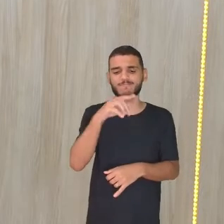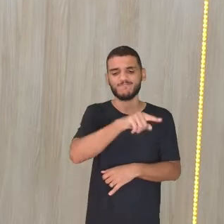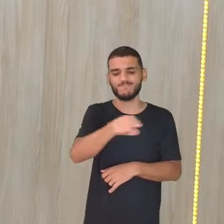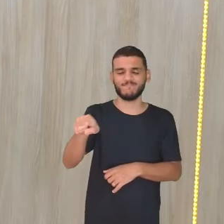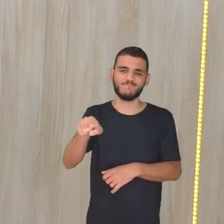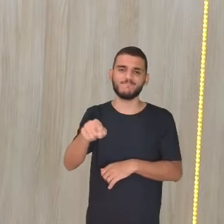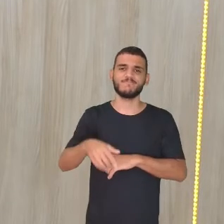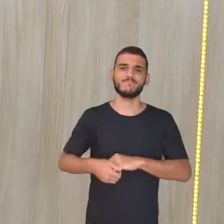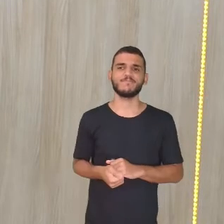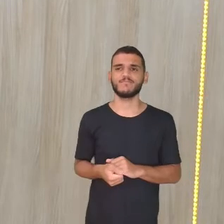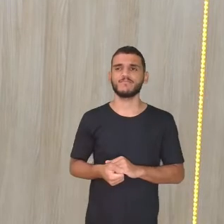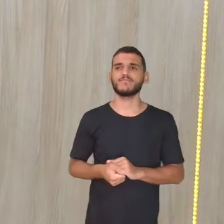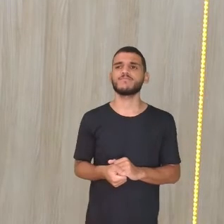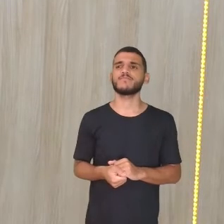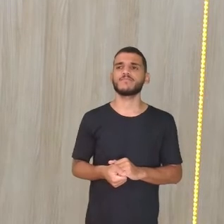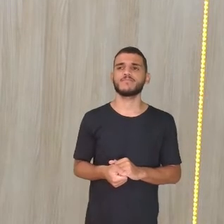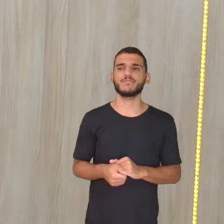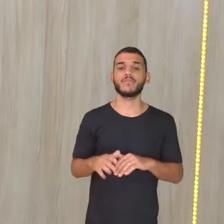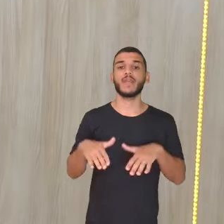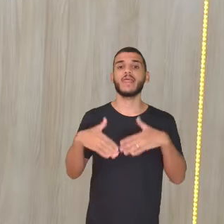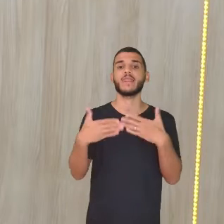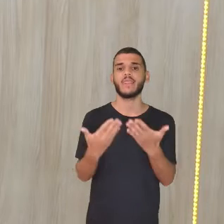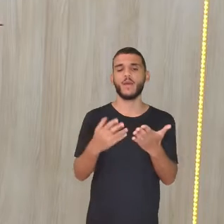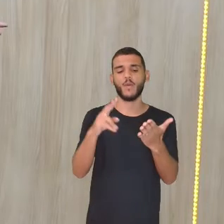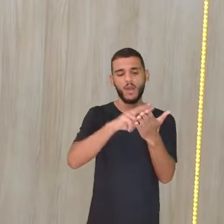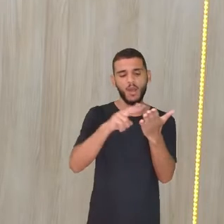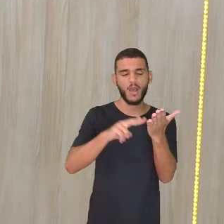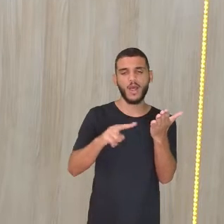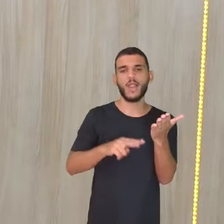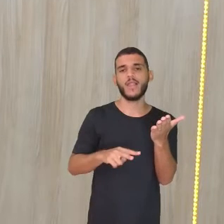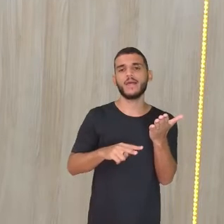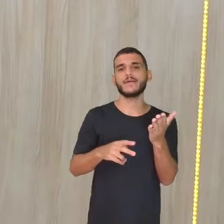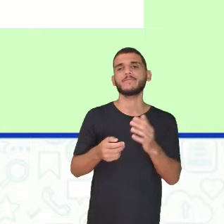assunto. Então, vamos ler uma entrevista?